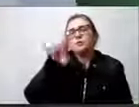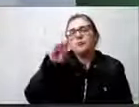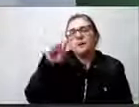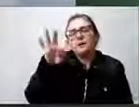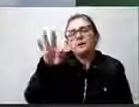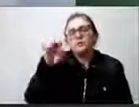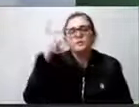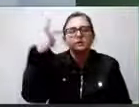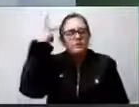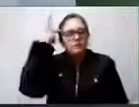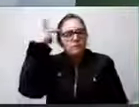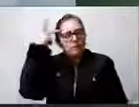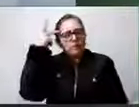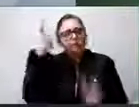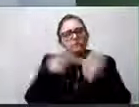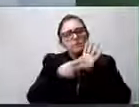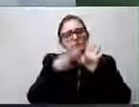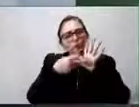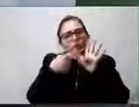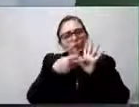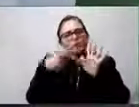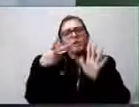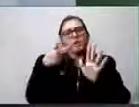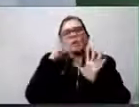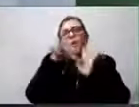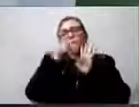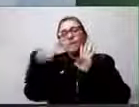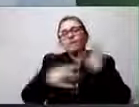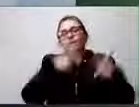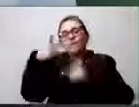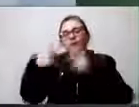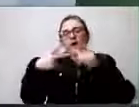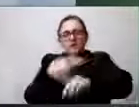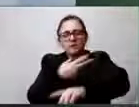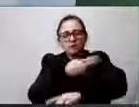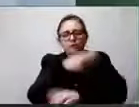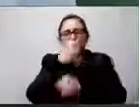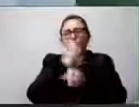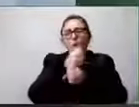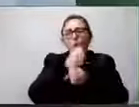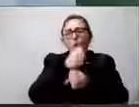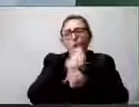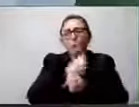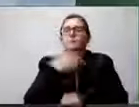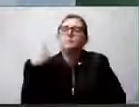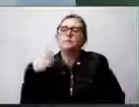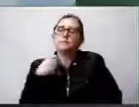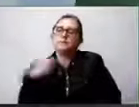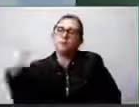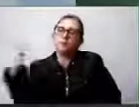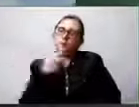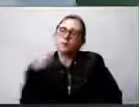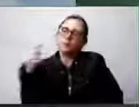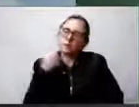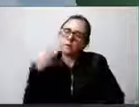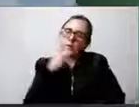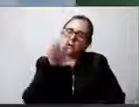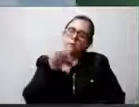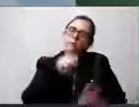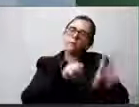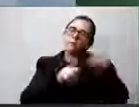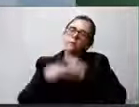trabalham com a segunda opinião quando o assunto é cirurgia de coluna. Então, a gente precisa, acho que no mínimo, né, buscar